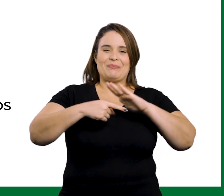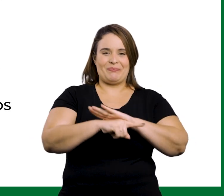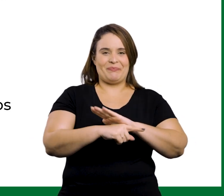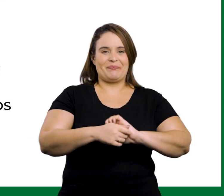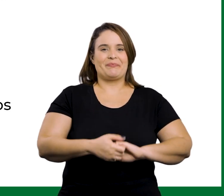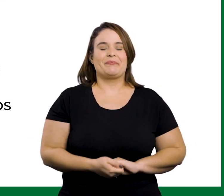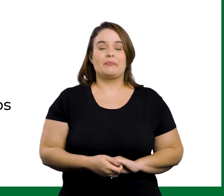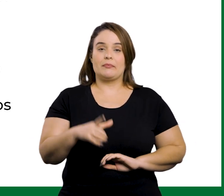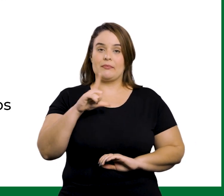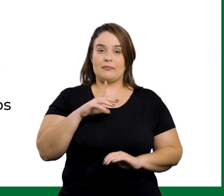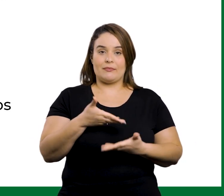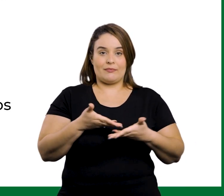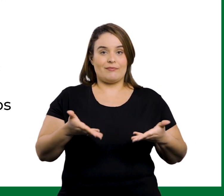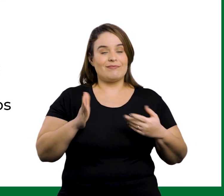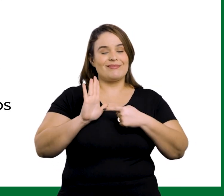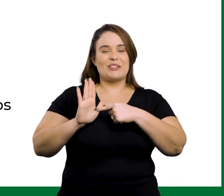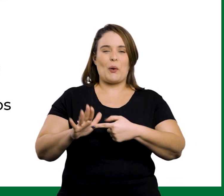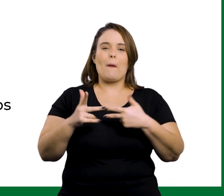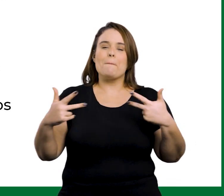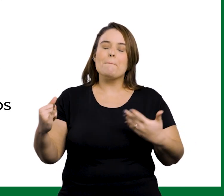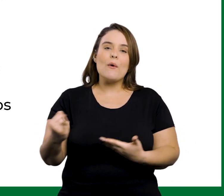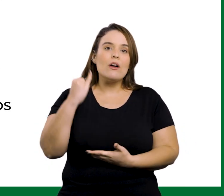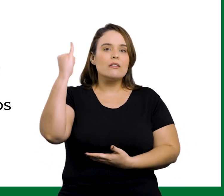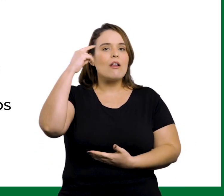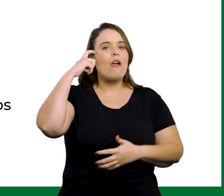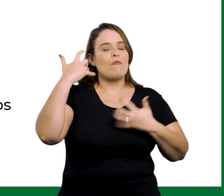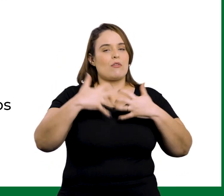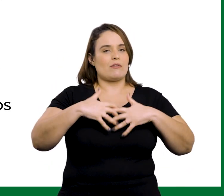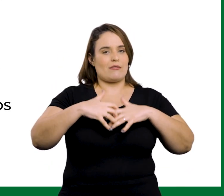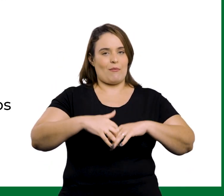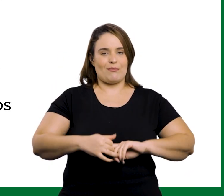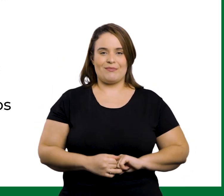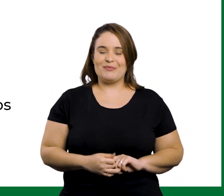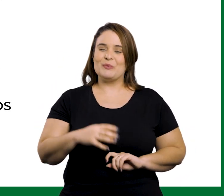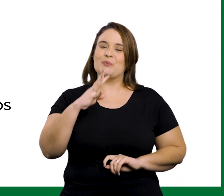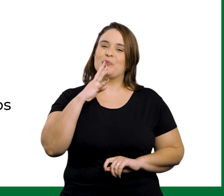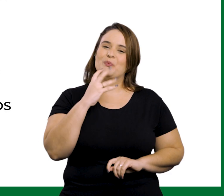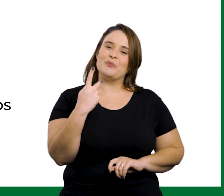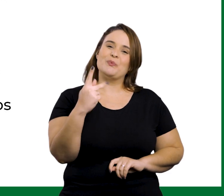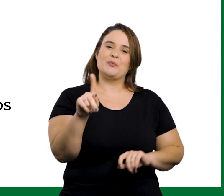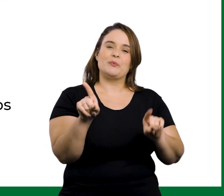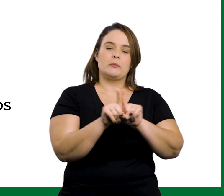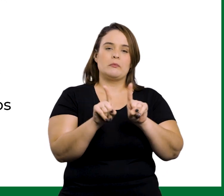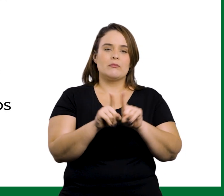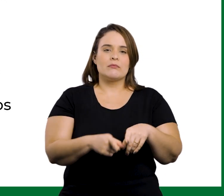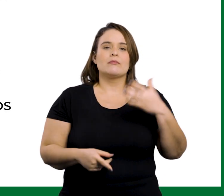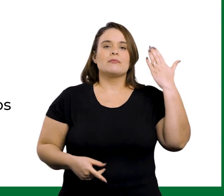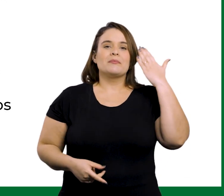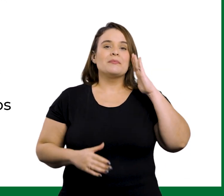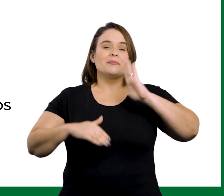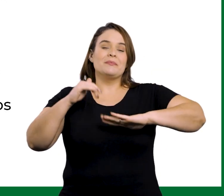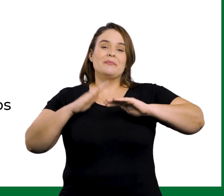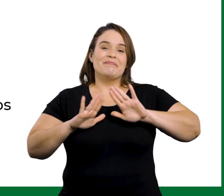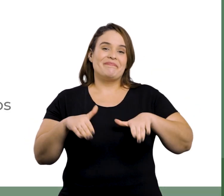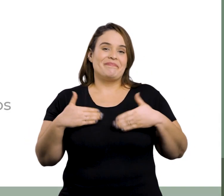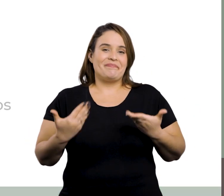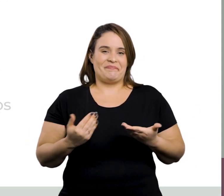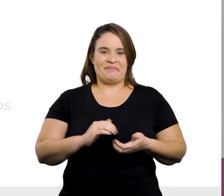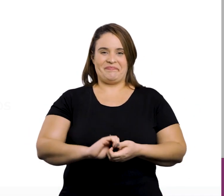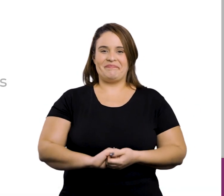aprofundar. Trazemos abaixo elementos importantes de sua reflexão, para seu conhecimento e para dar base para suas